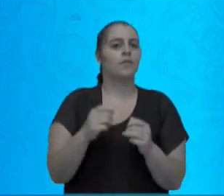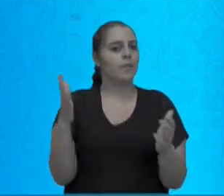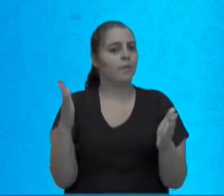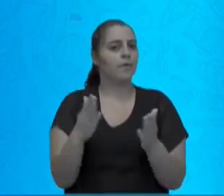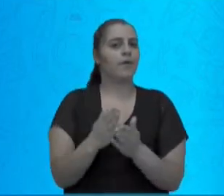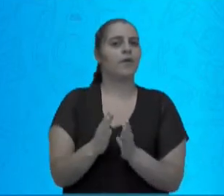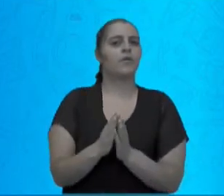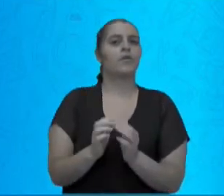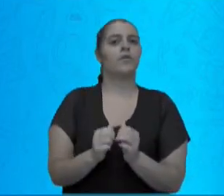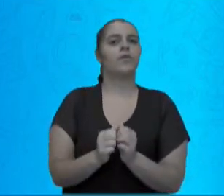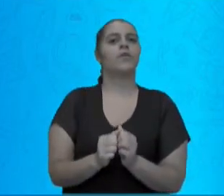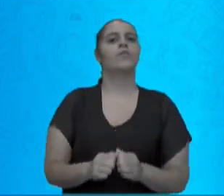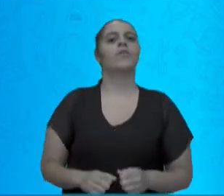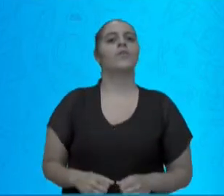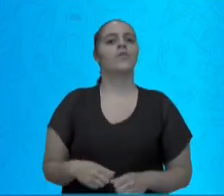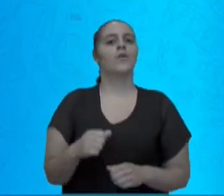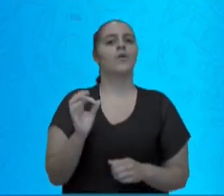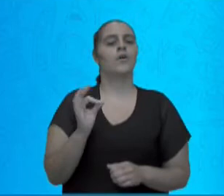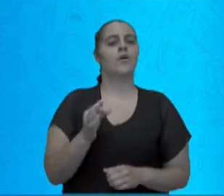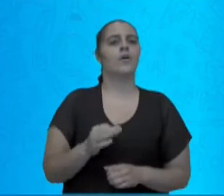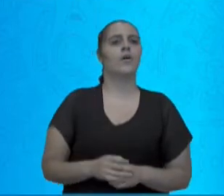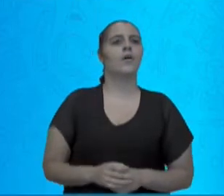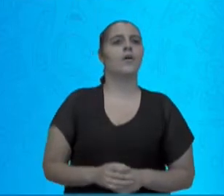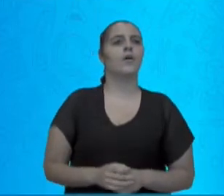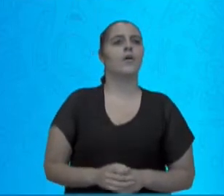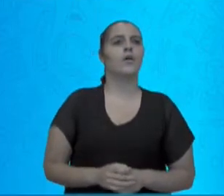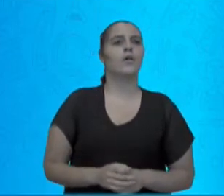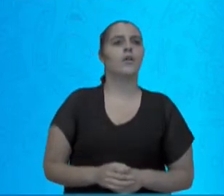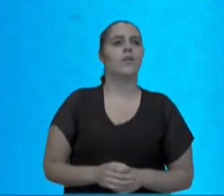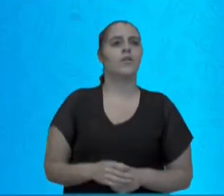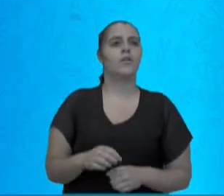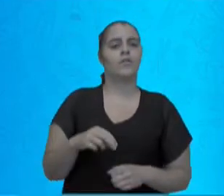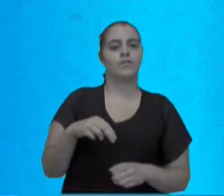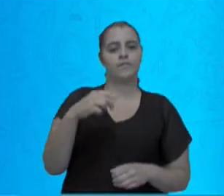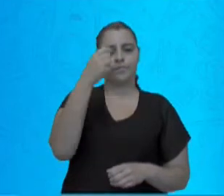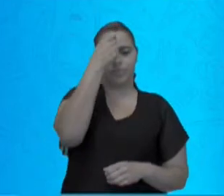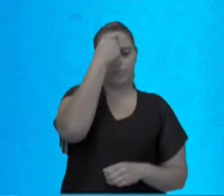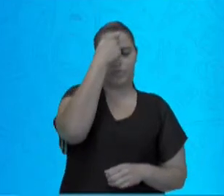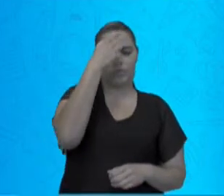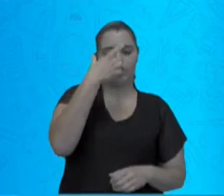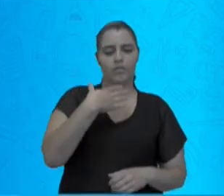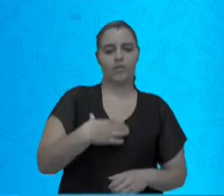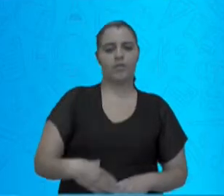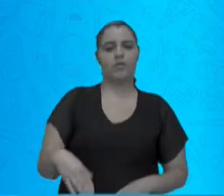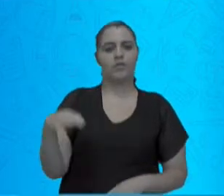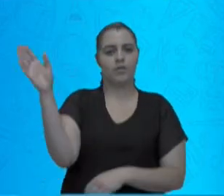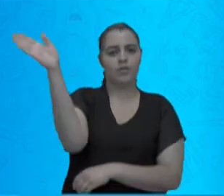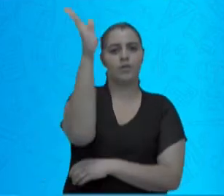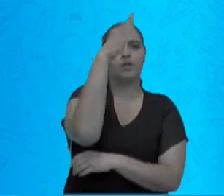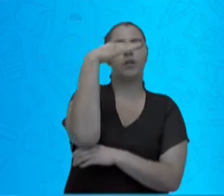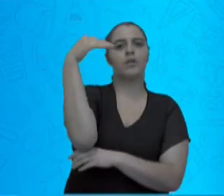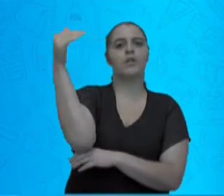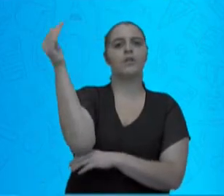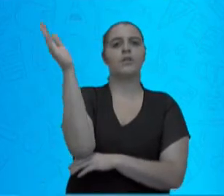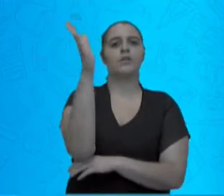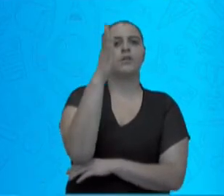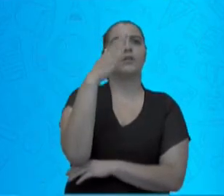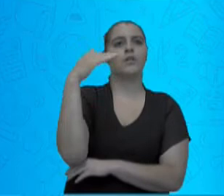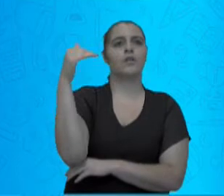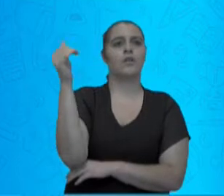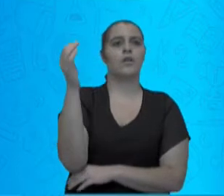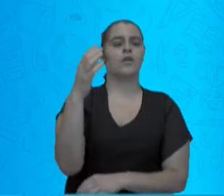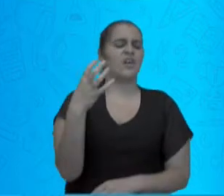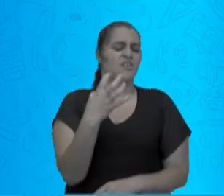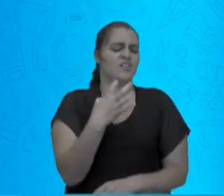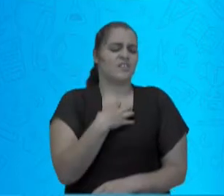também. Ok? E nacionalismo. Sentimento de nacionalismo. É